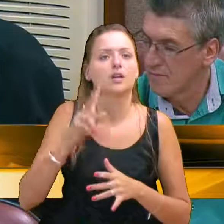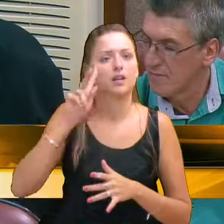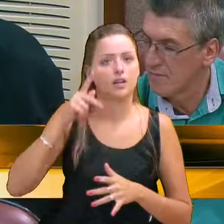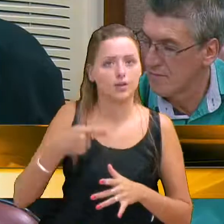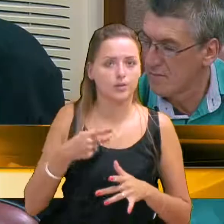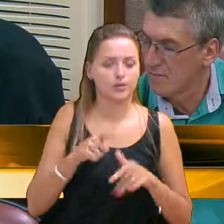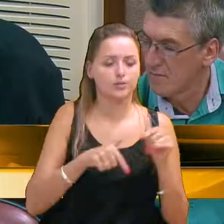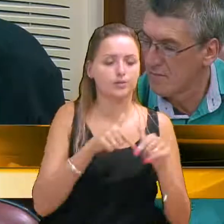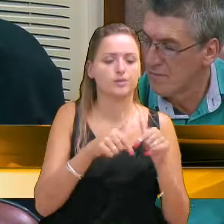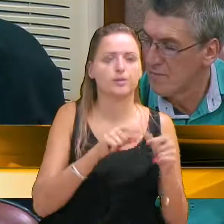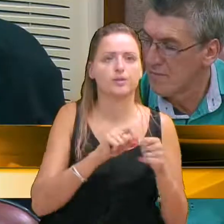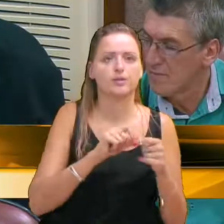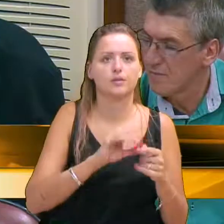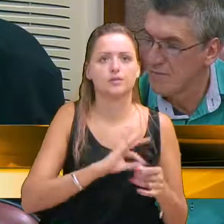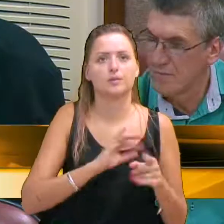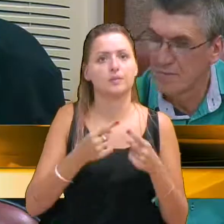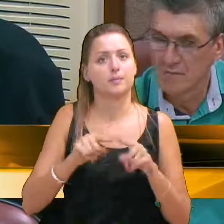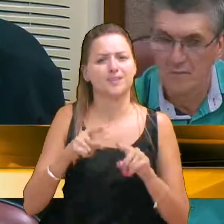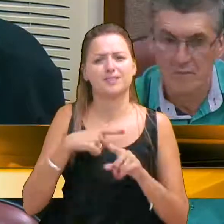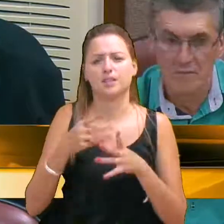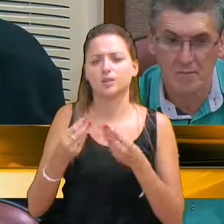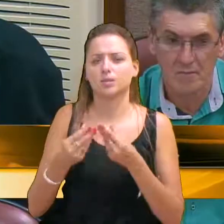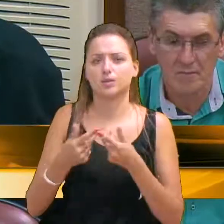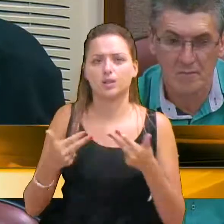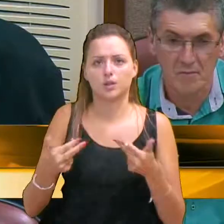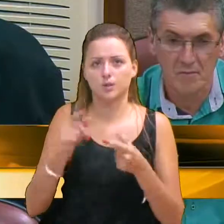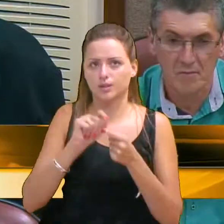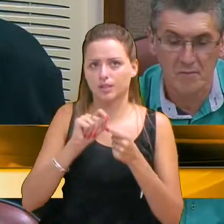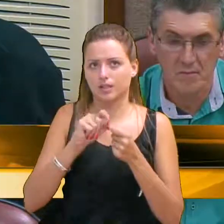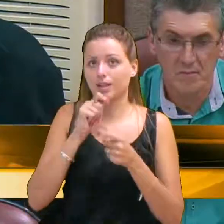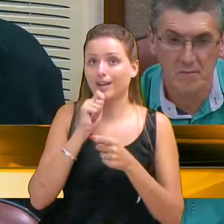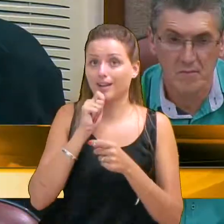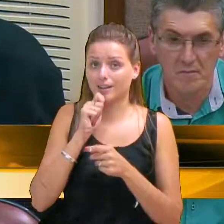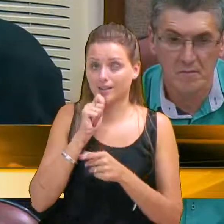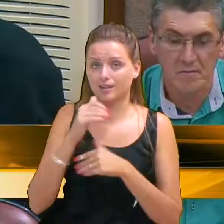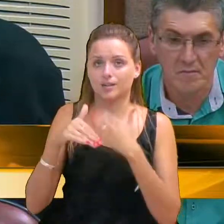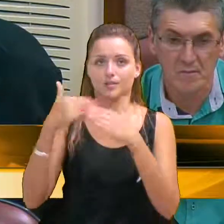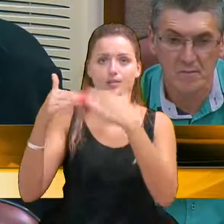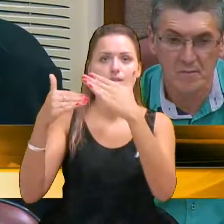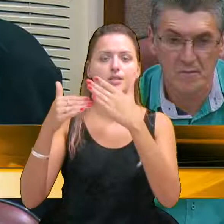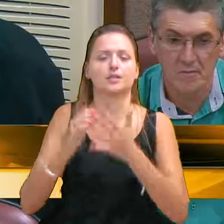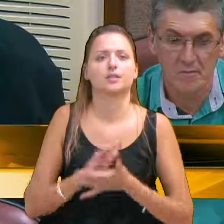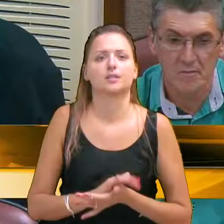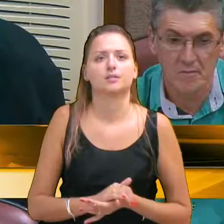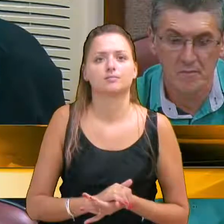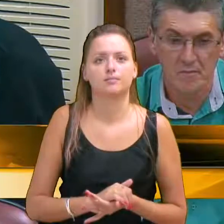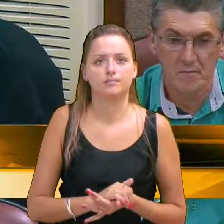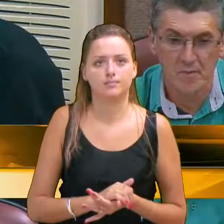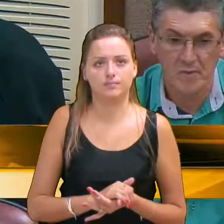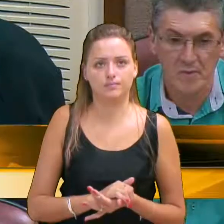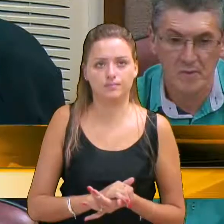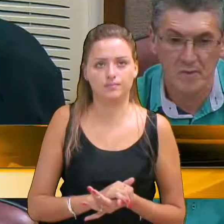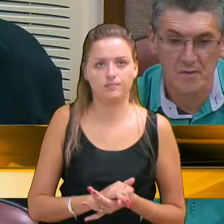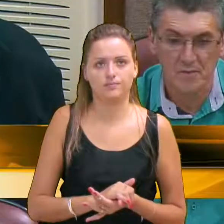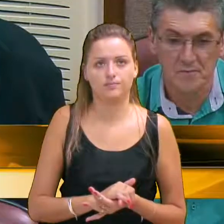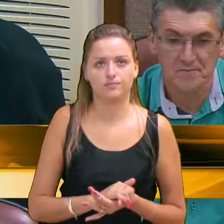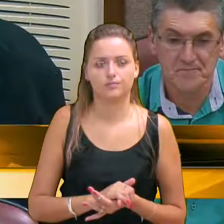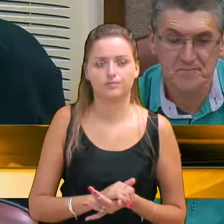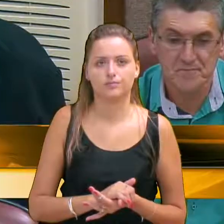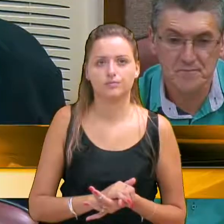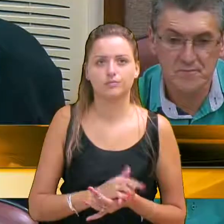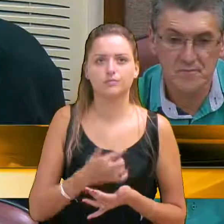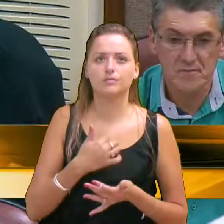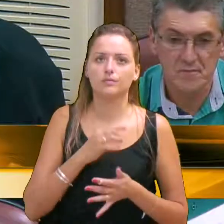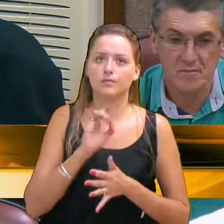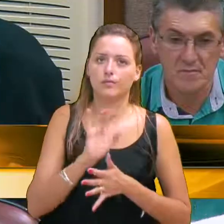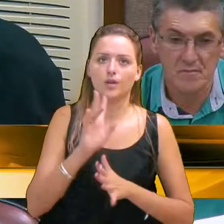trabalho feito, mas temos muito trabalho ainda por fazer, né? E, então, neste momento, acho que vale